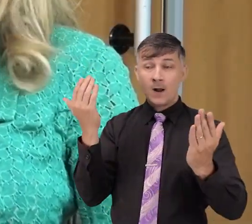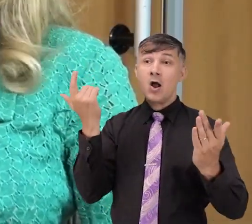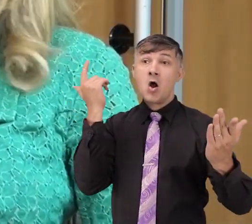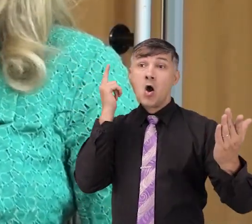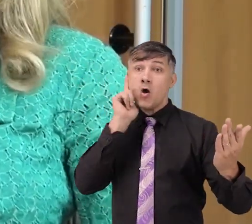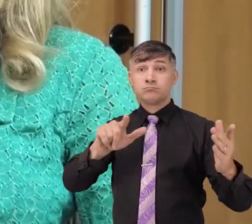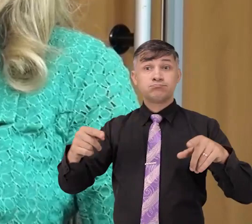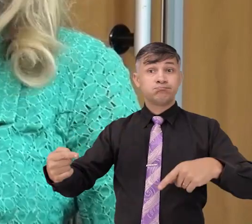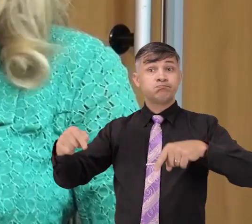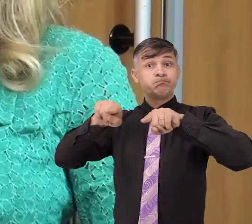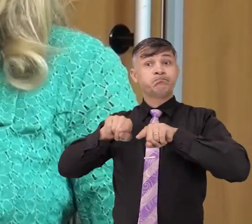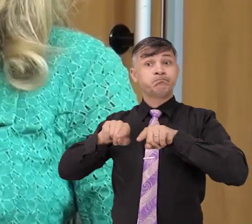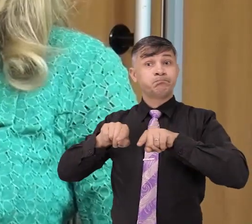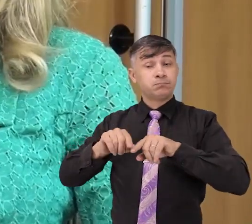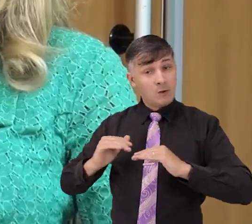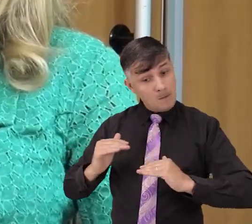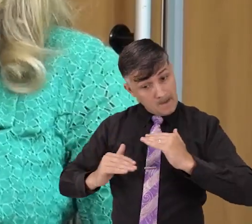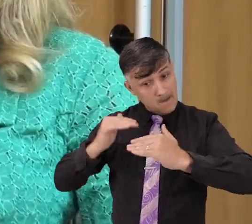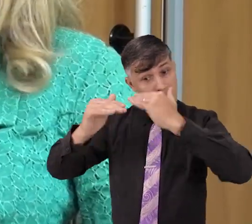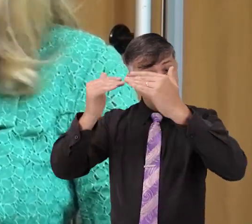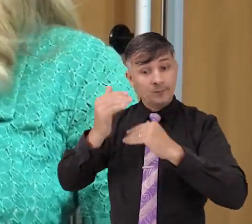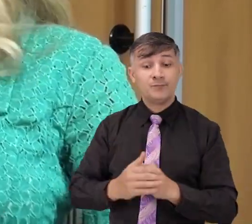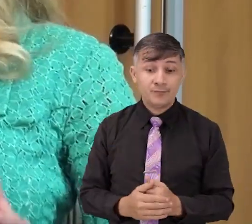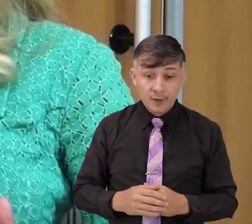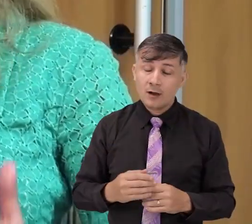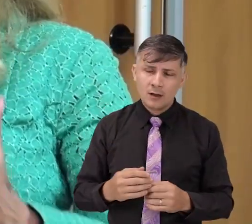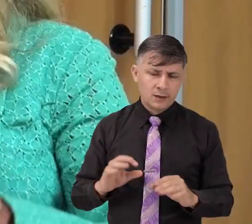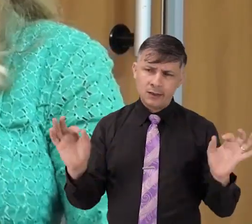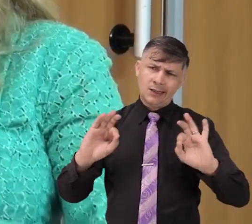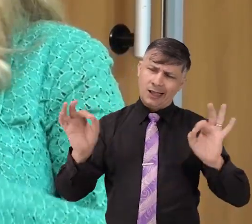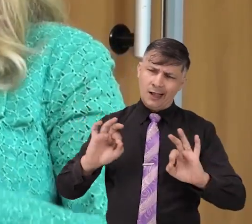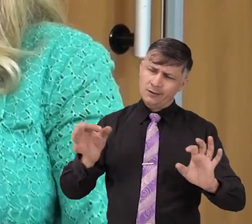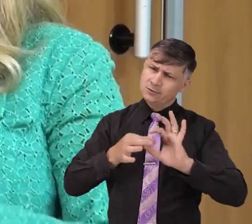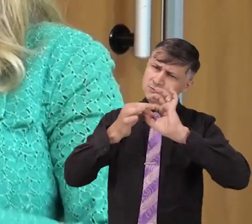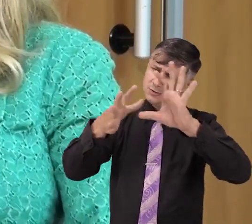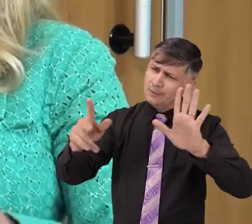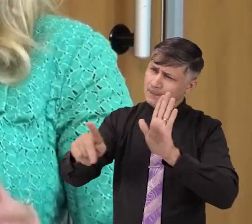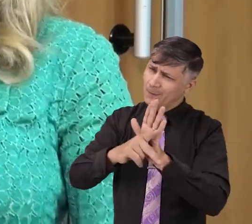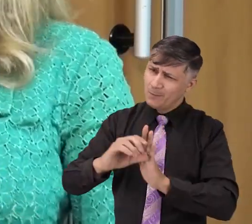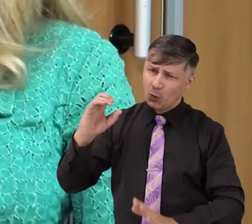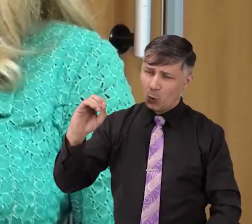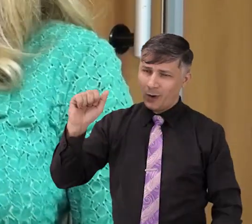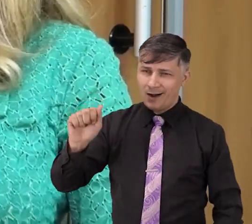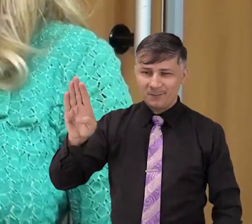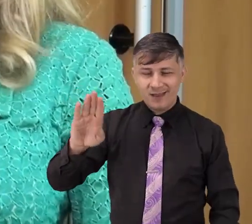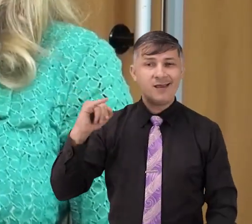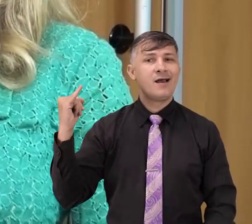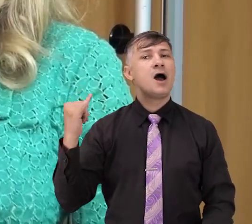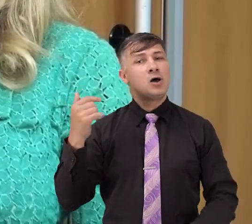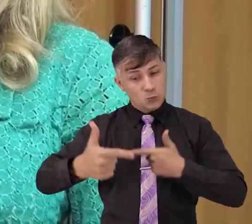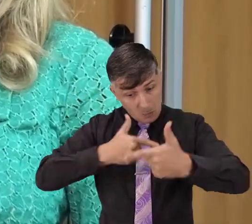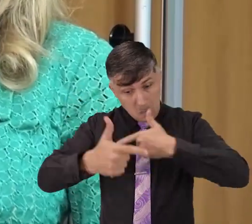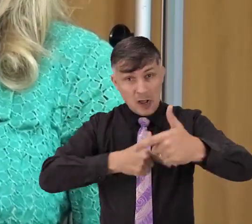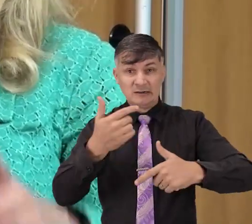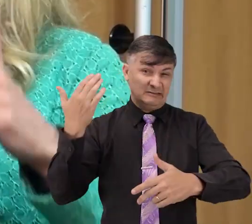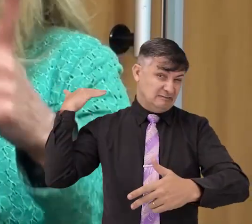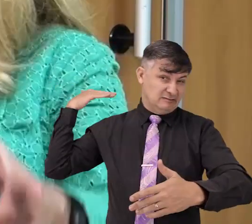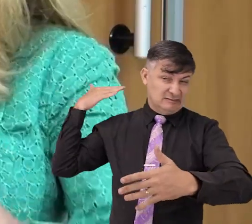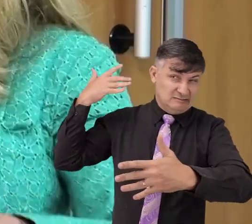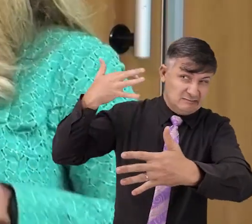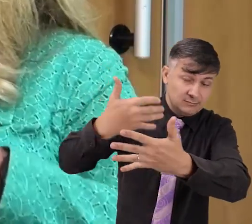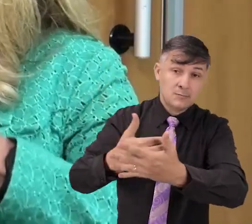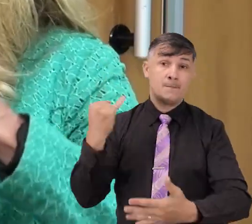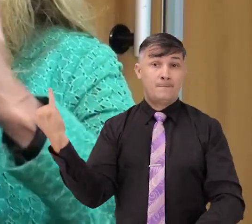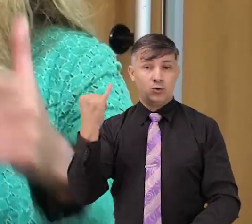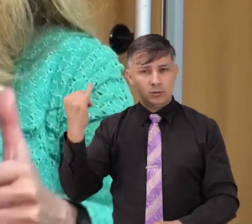nenhuma administração da Ordem dos Advogados do Brasil, embora seja importante toda a atuação. Aliás, alguém que falou assim, ah, o Felipe